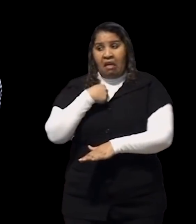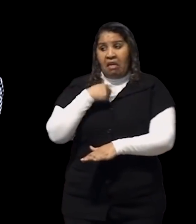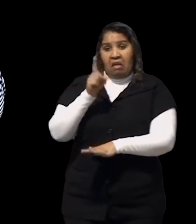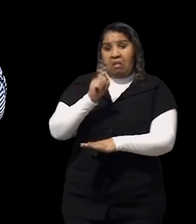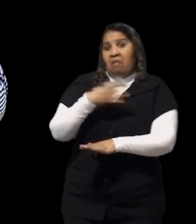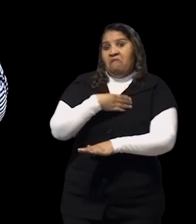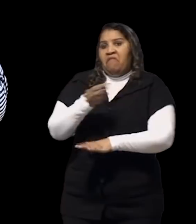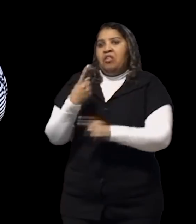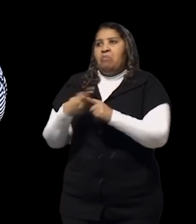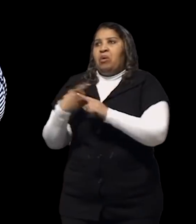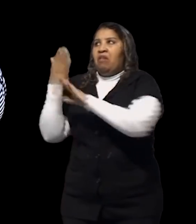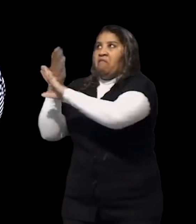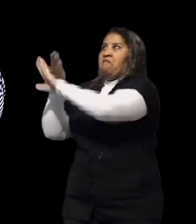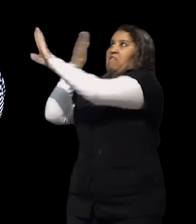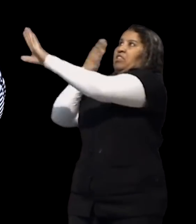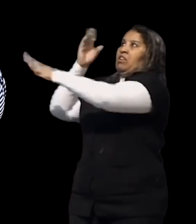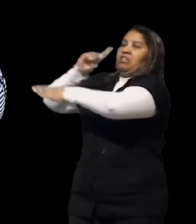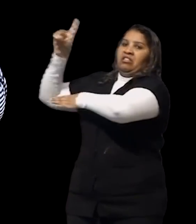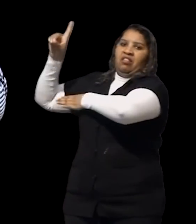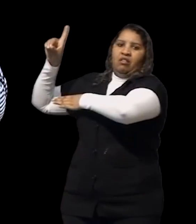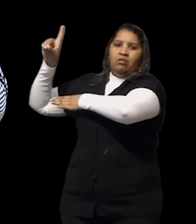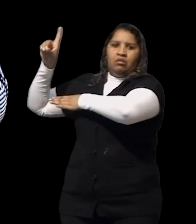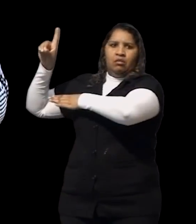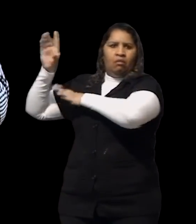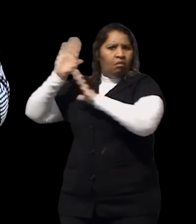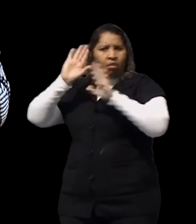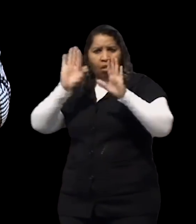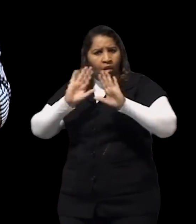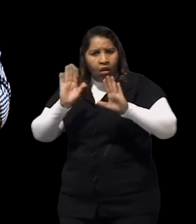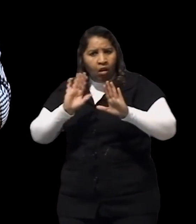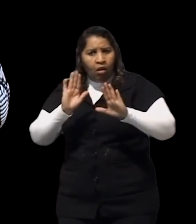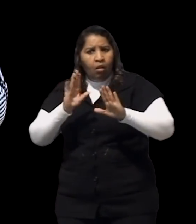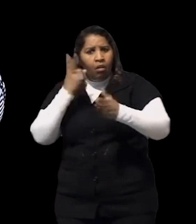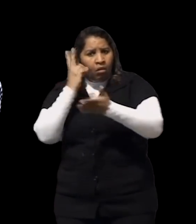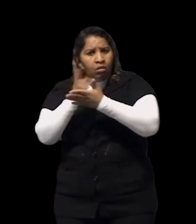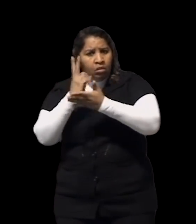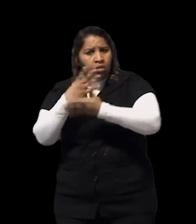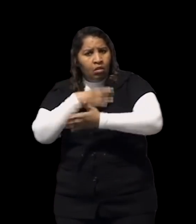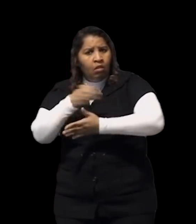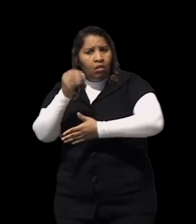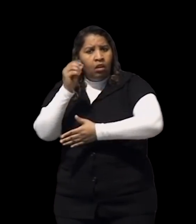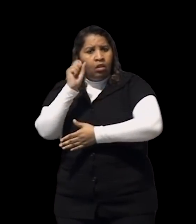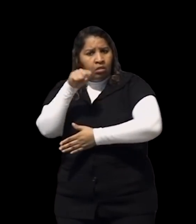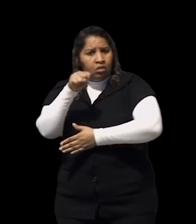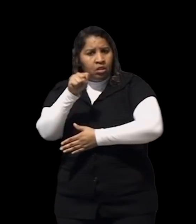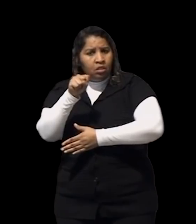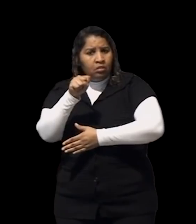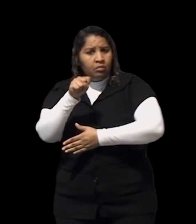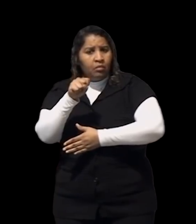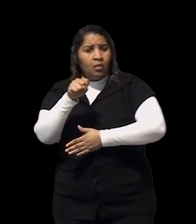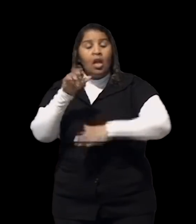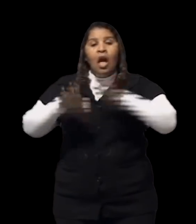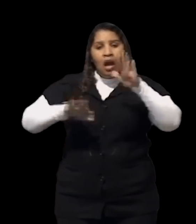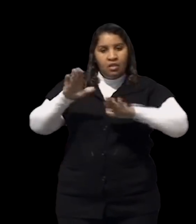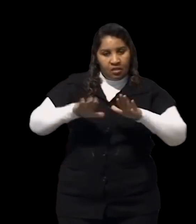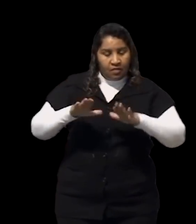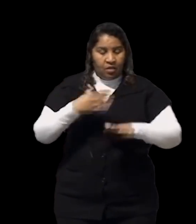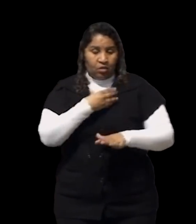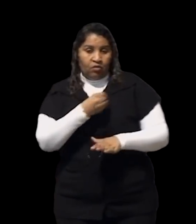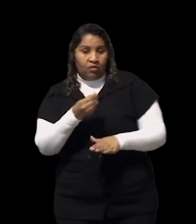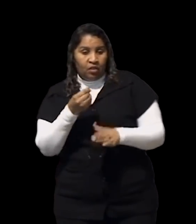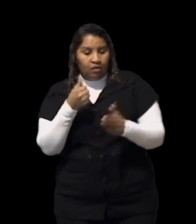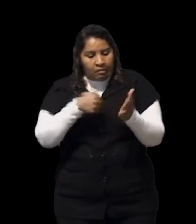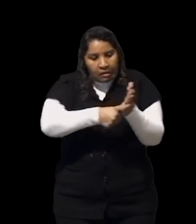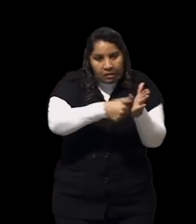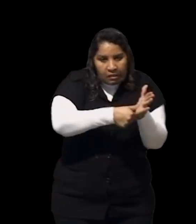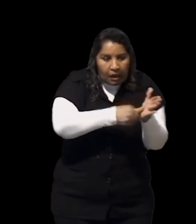aliás É muita gente não tem o nome do filho na própria do nome do pai da própria identidade mas se você